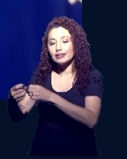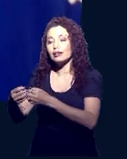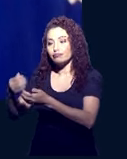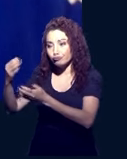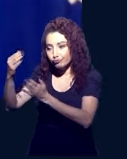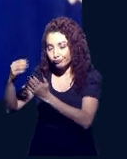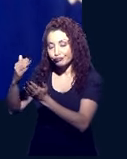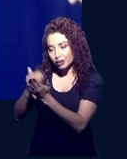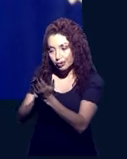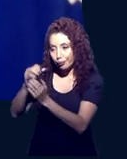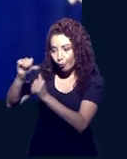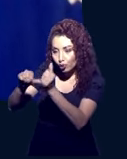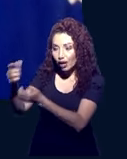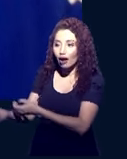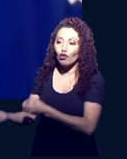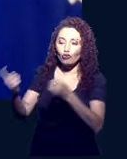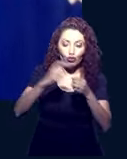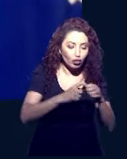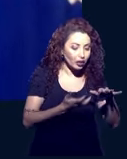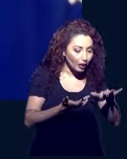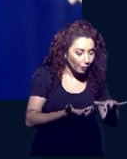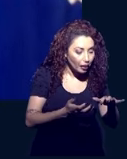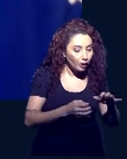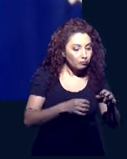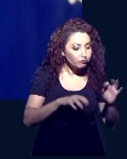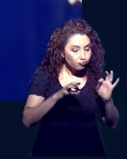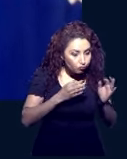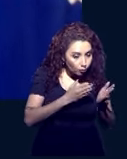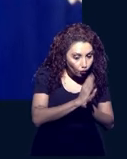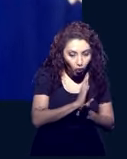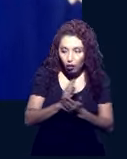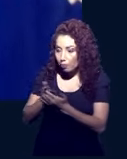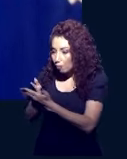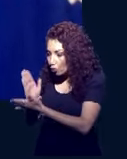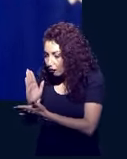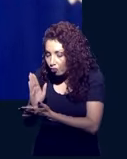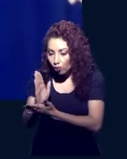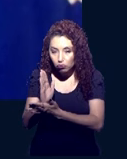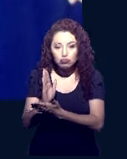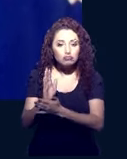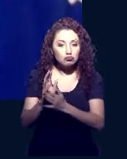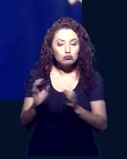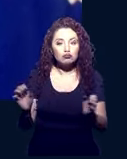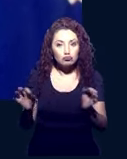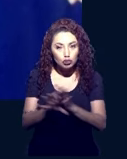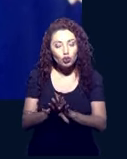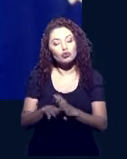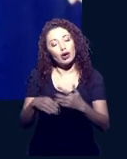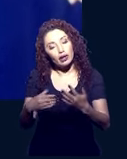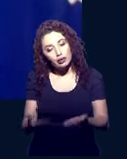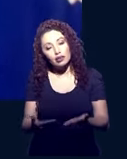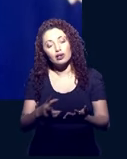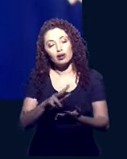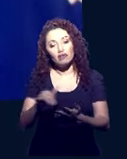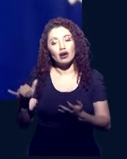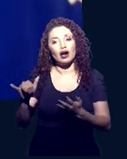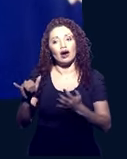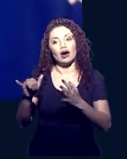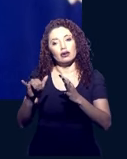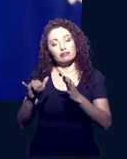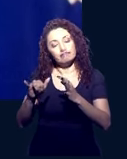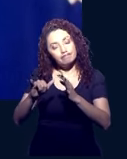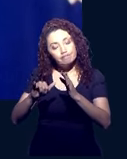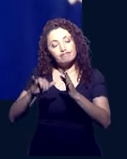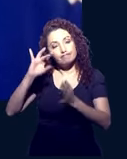dos Deputados e somente quando as duas casas concordarem com a identidade dos textos é que a emenda constitucional pode ser promulgada